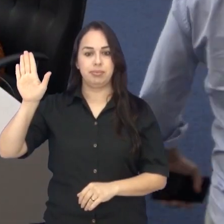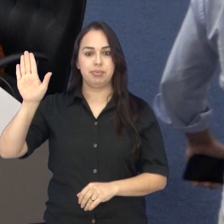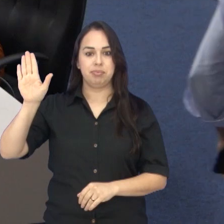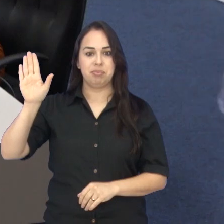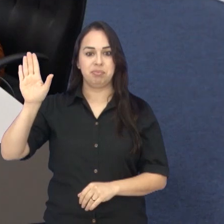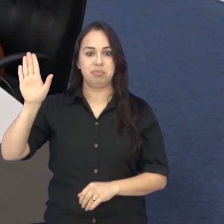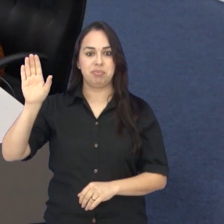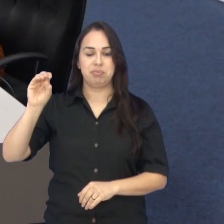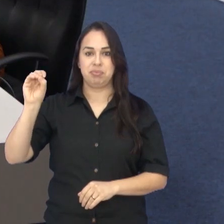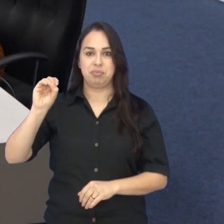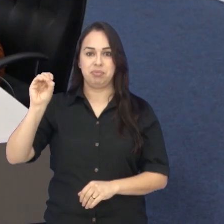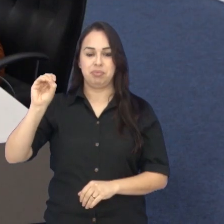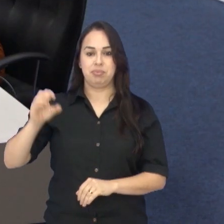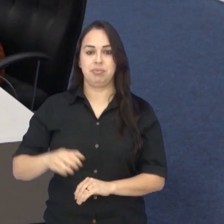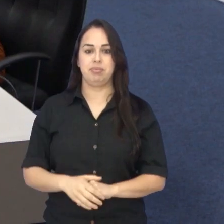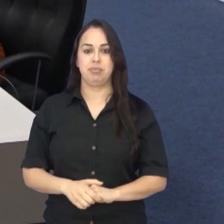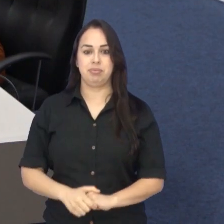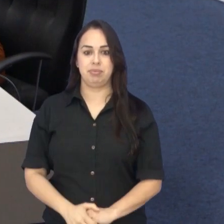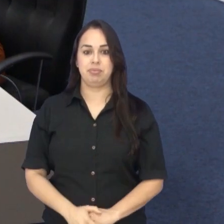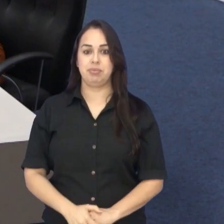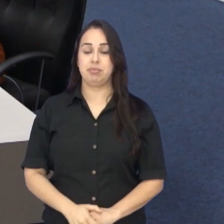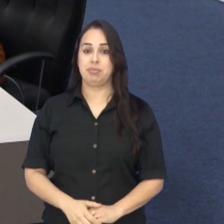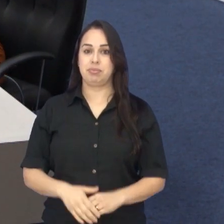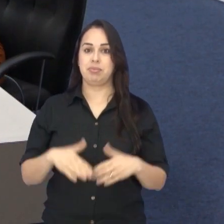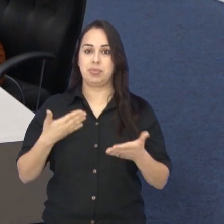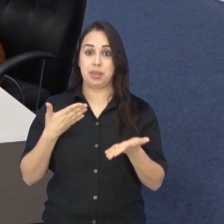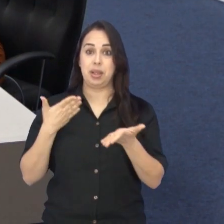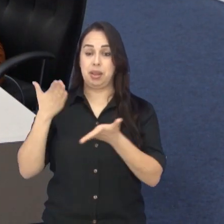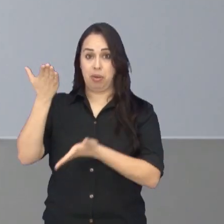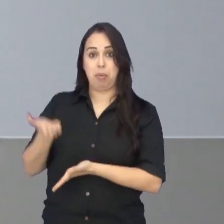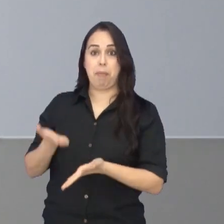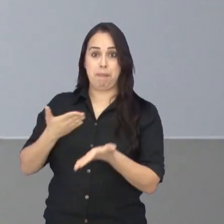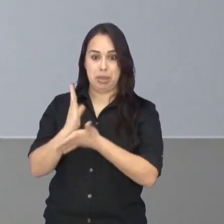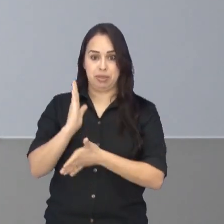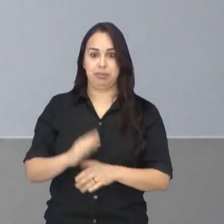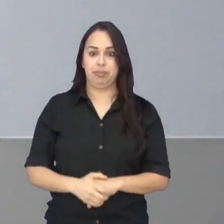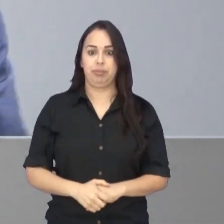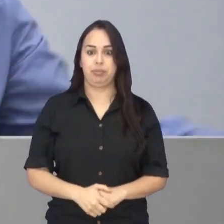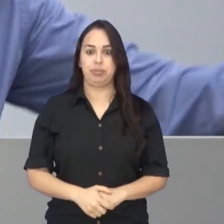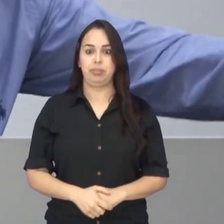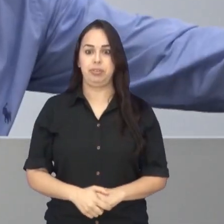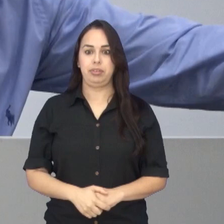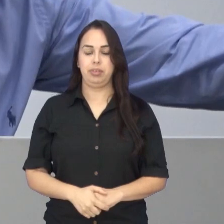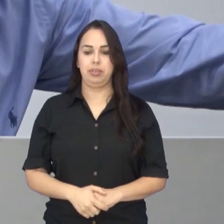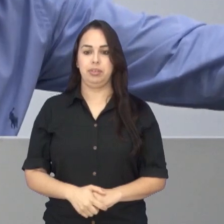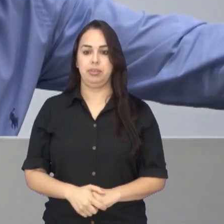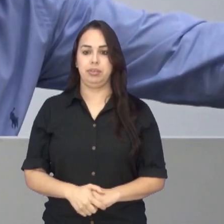Nenhuma manifestação contrária, senhor presidente. Aprovado por unanimidade.